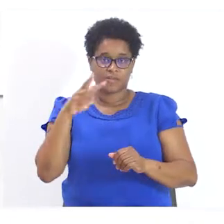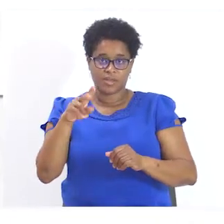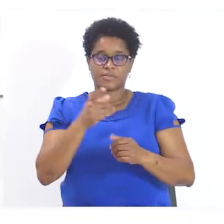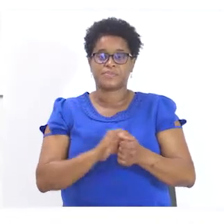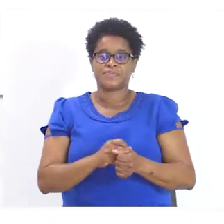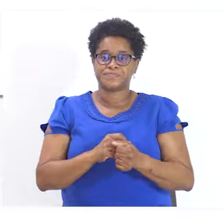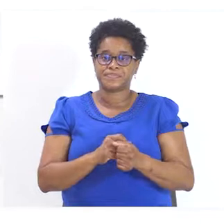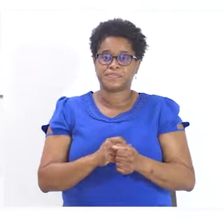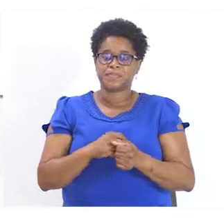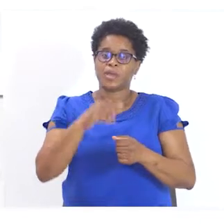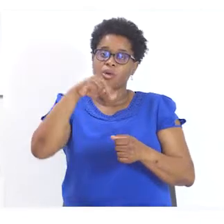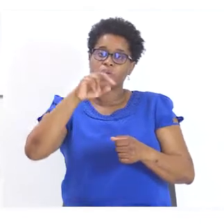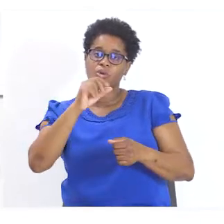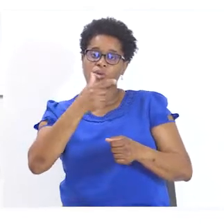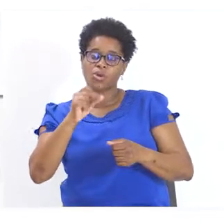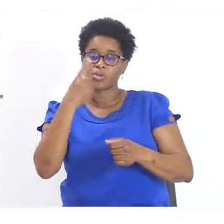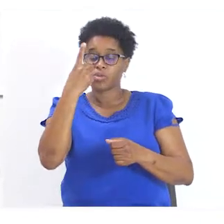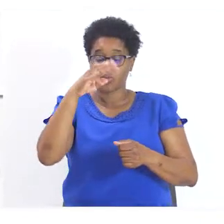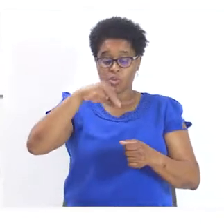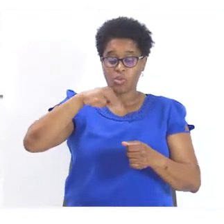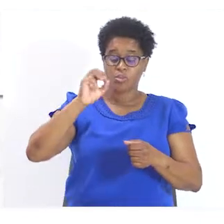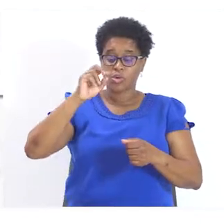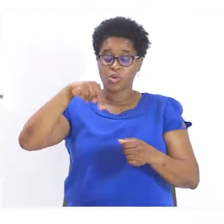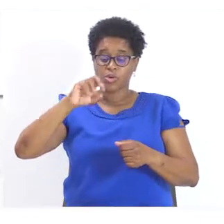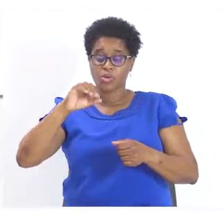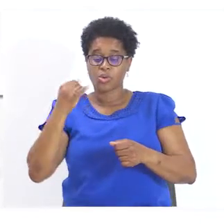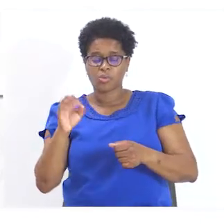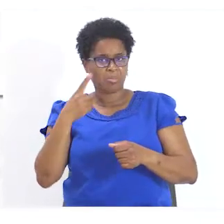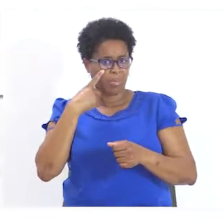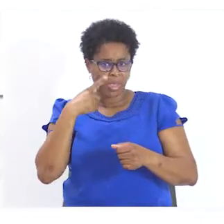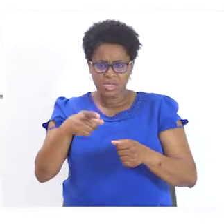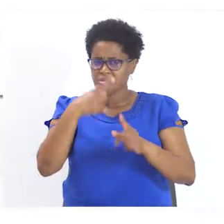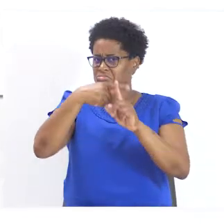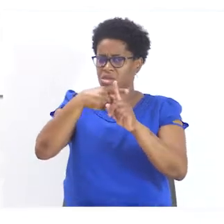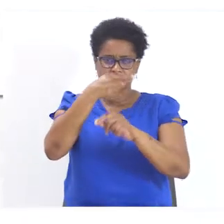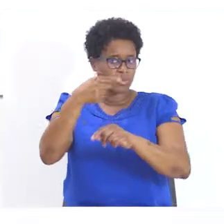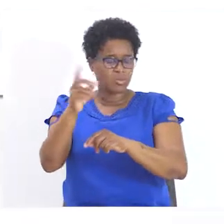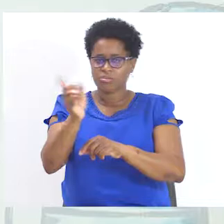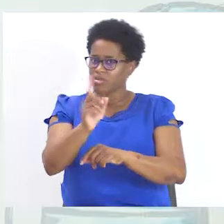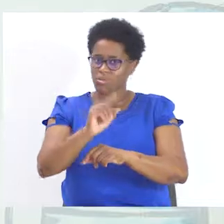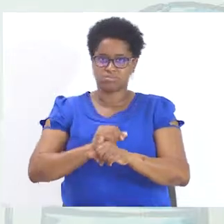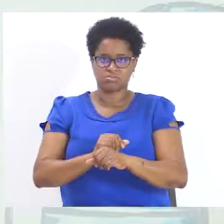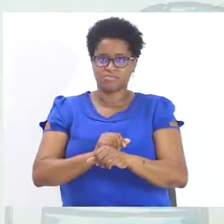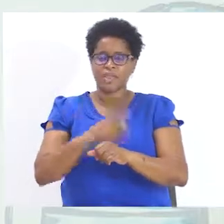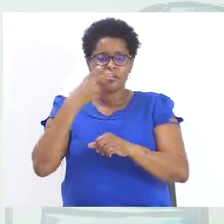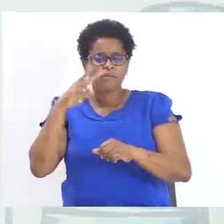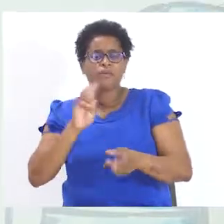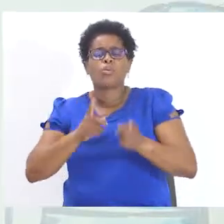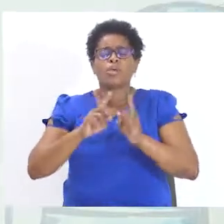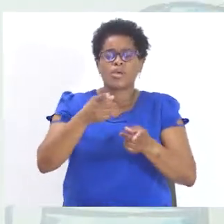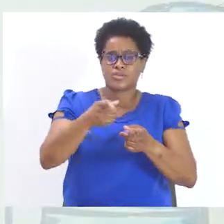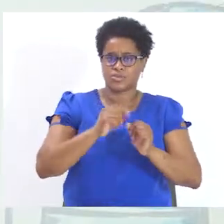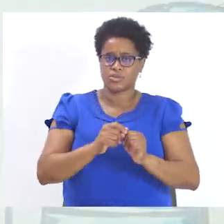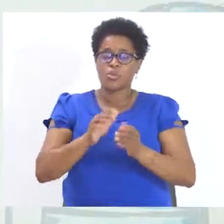Nota: no monômio não aparecem adições nem subtrações. Vamos ver o que é